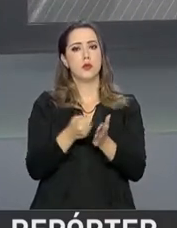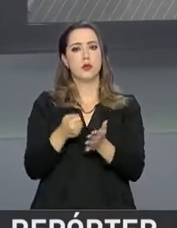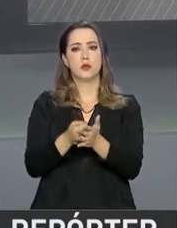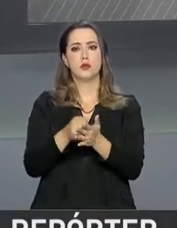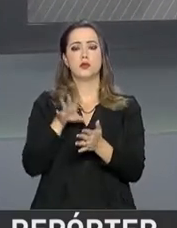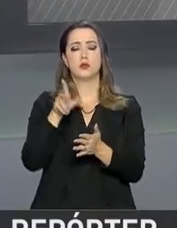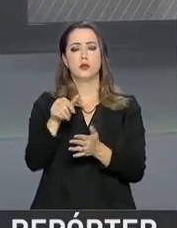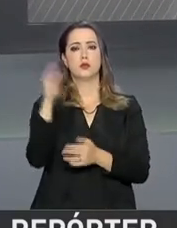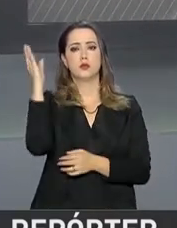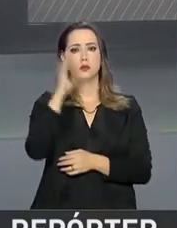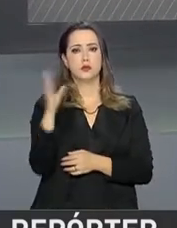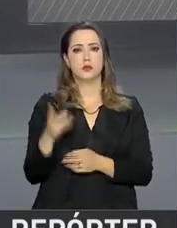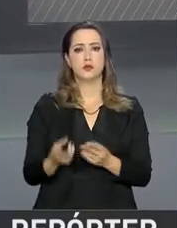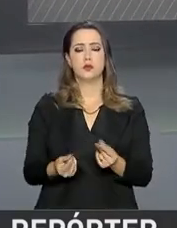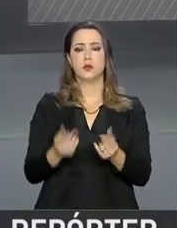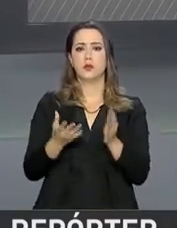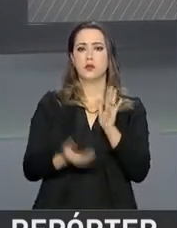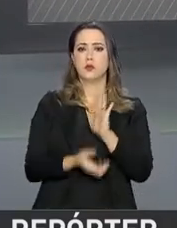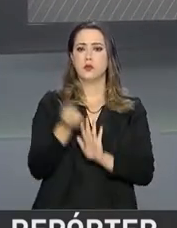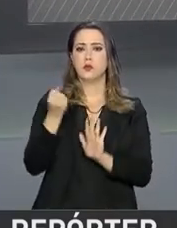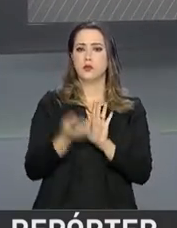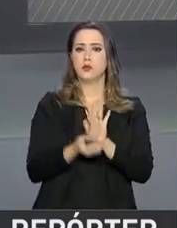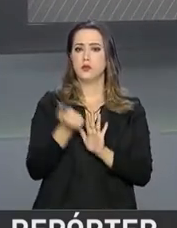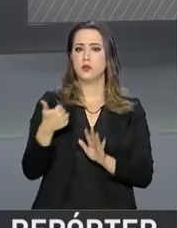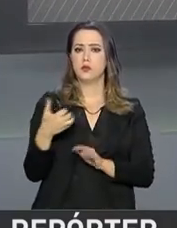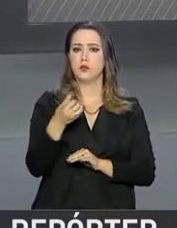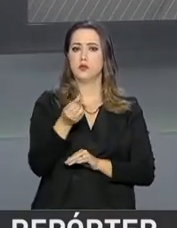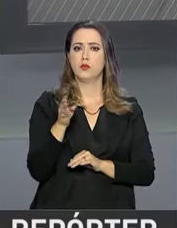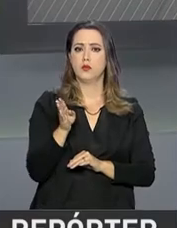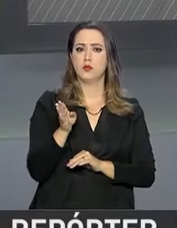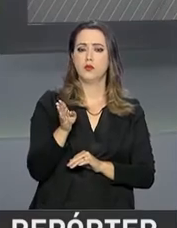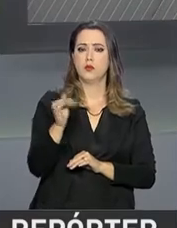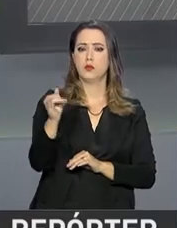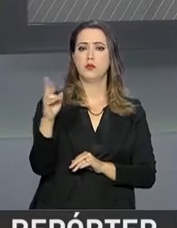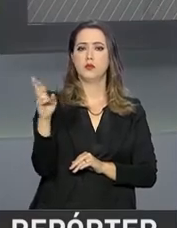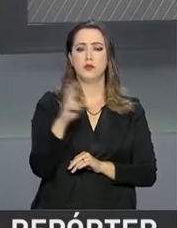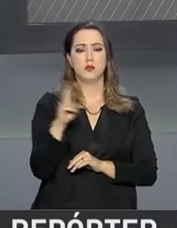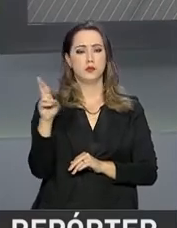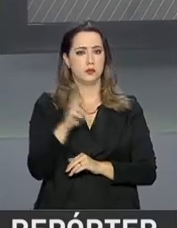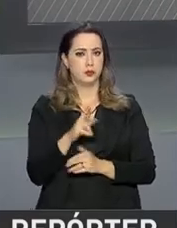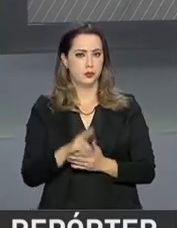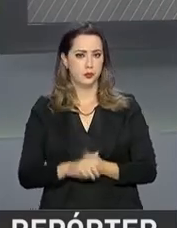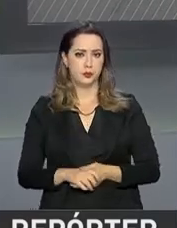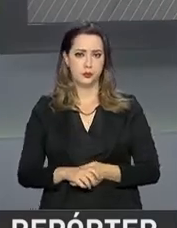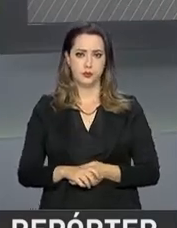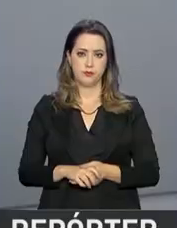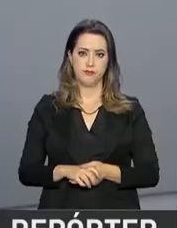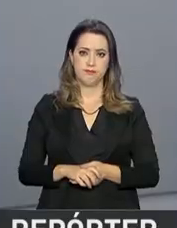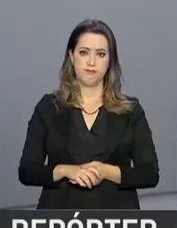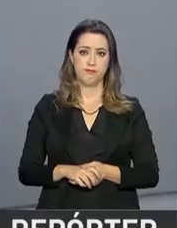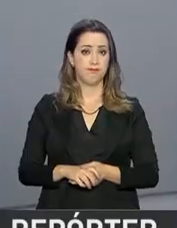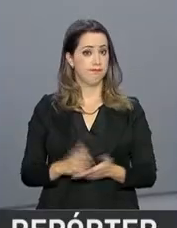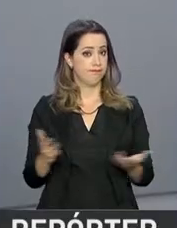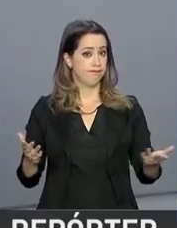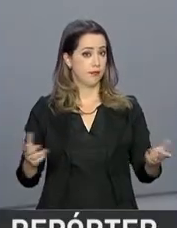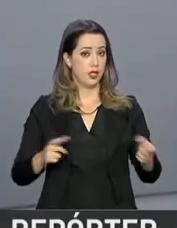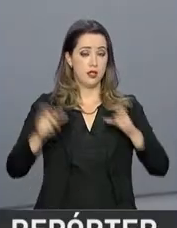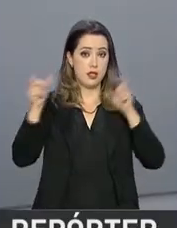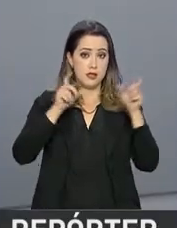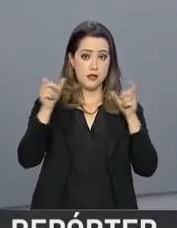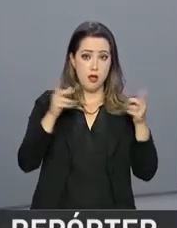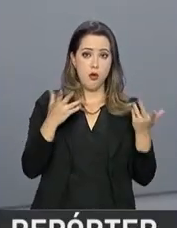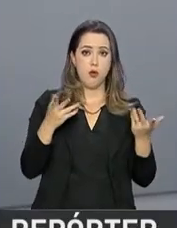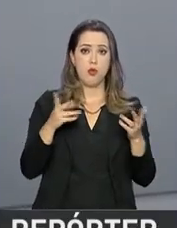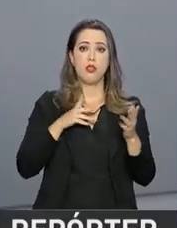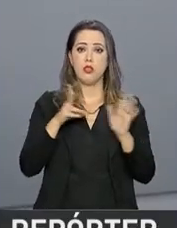em todo o brasil os valores sacados atingiram 16 milhões 400 milhões de reais ea tensão têm